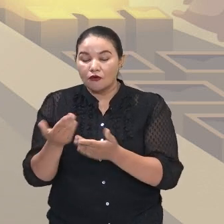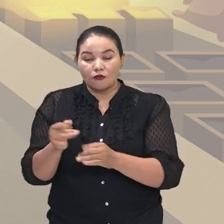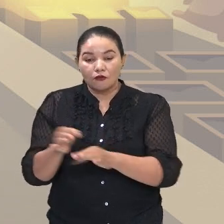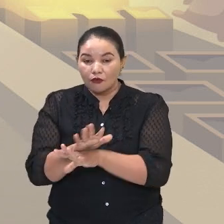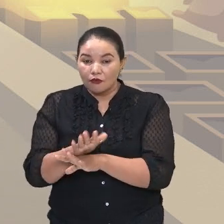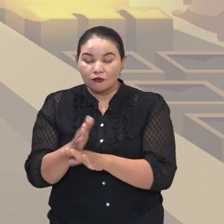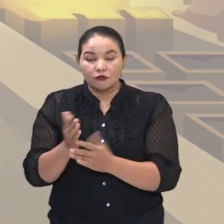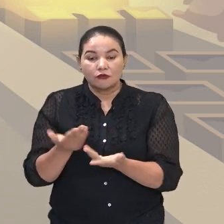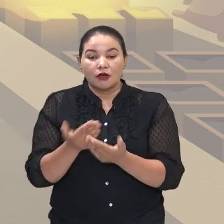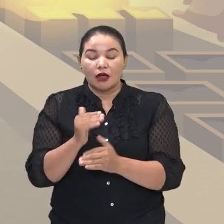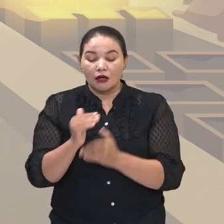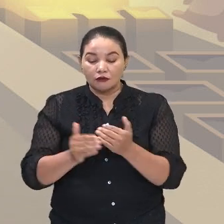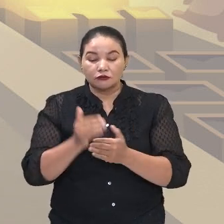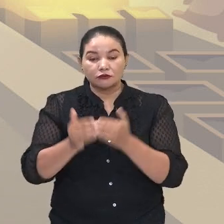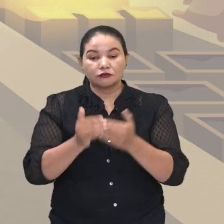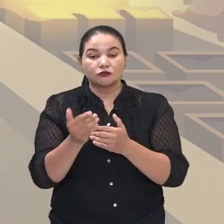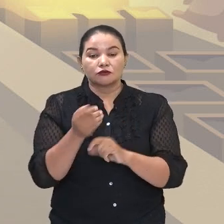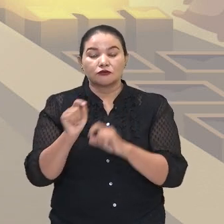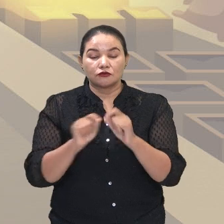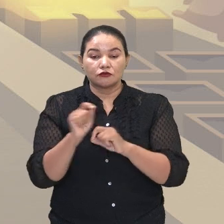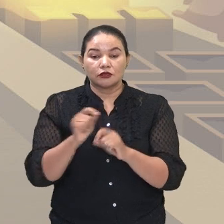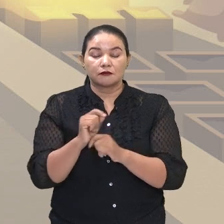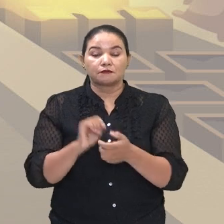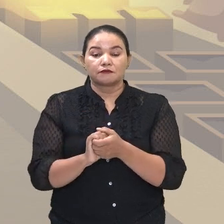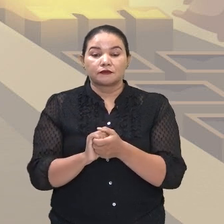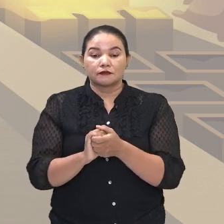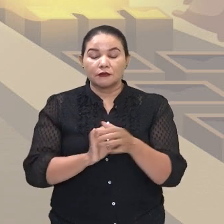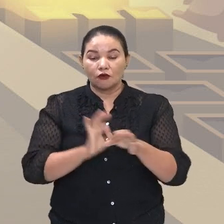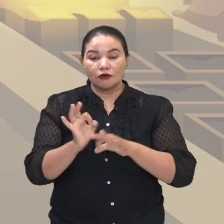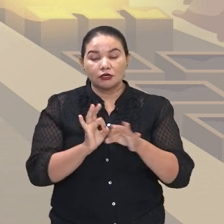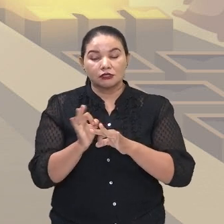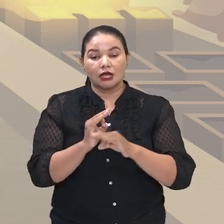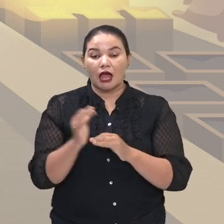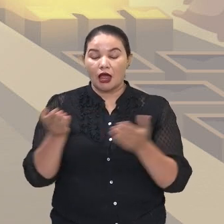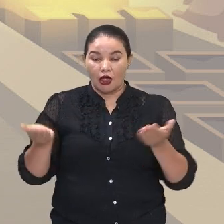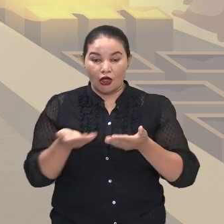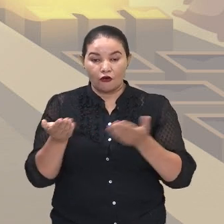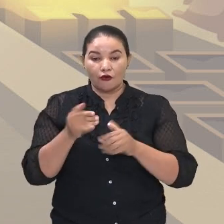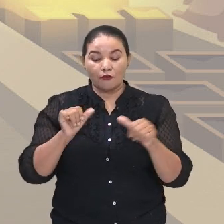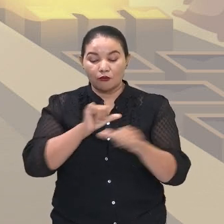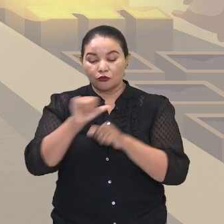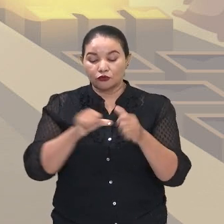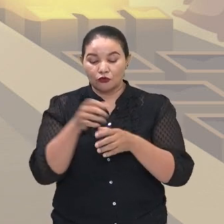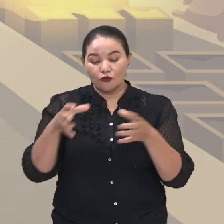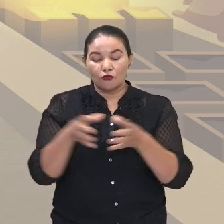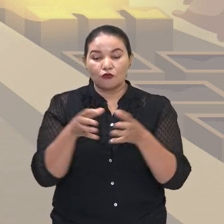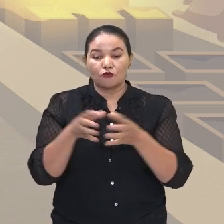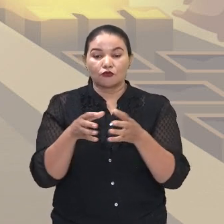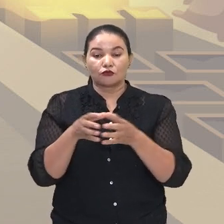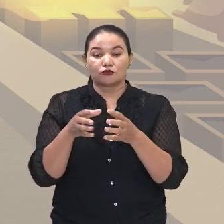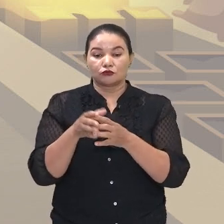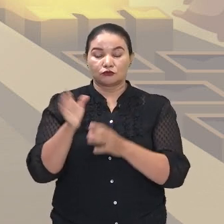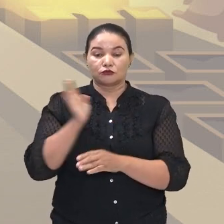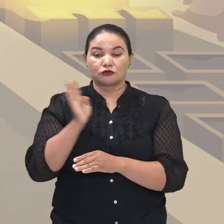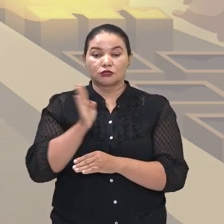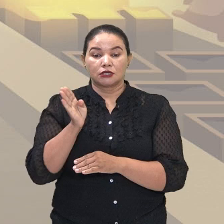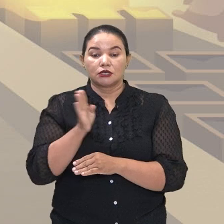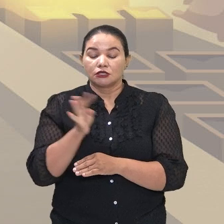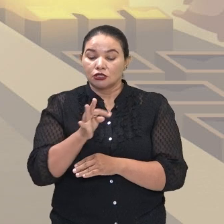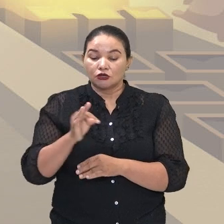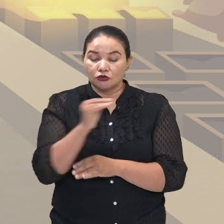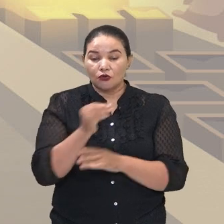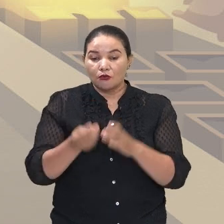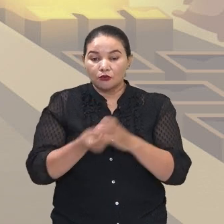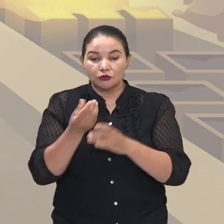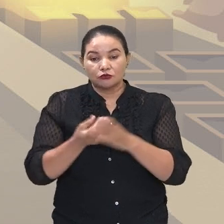mais, a partir da política de cercamentos. Agora, a burguesia detém todos os meios de produção. Então,